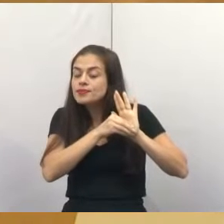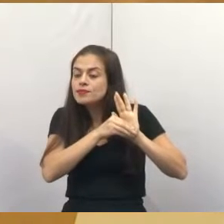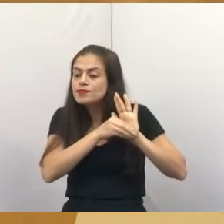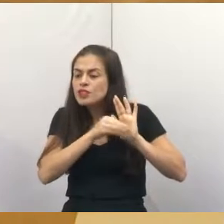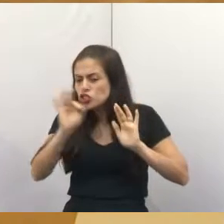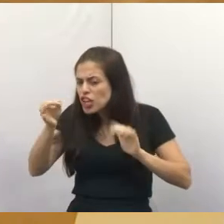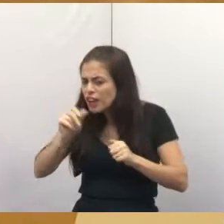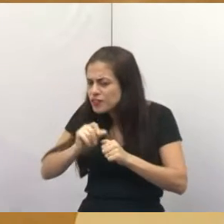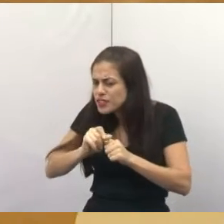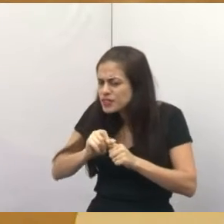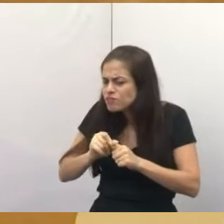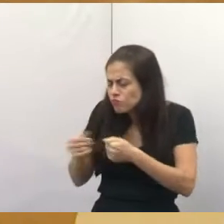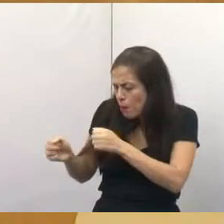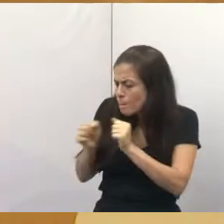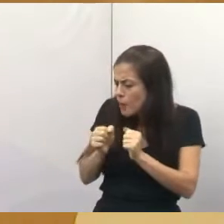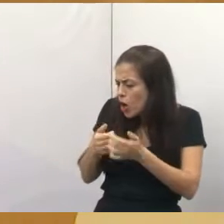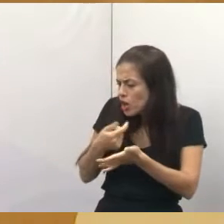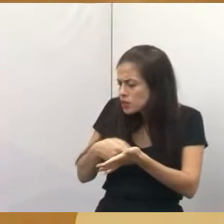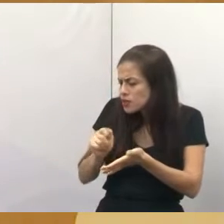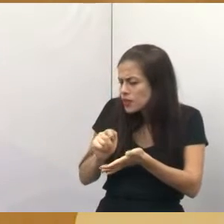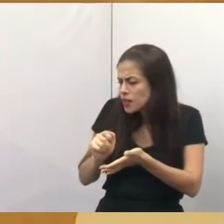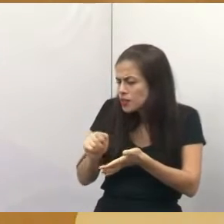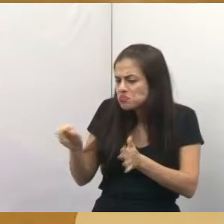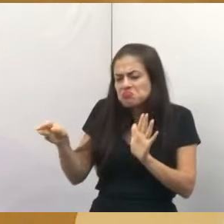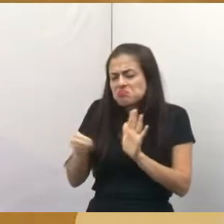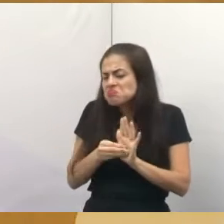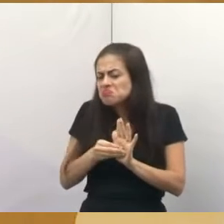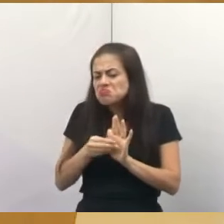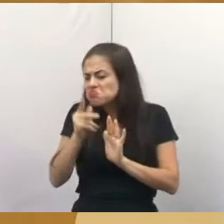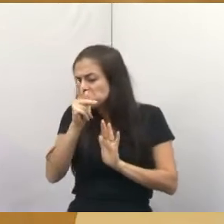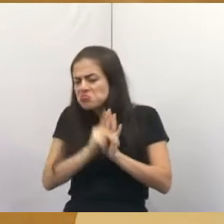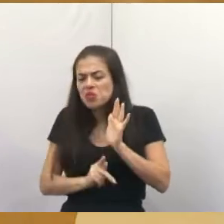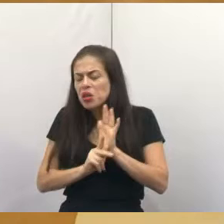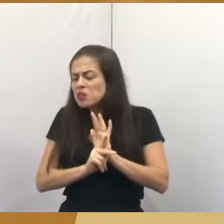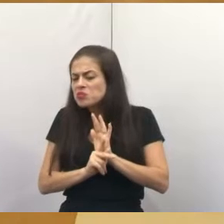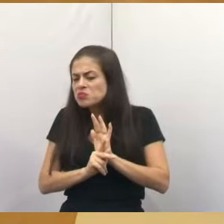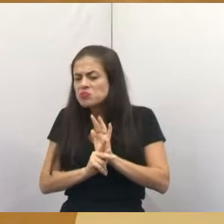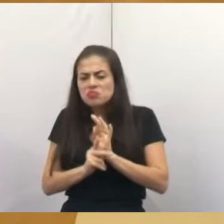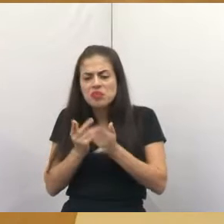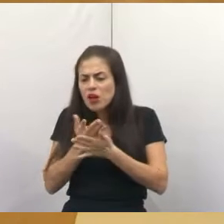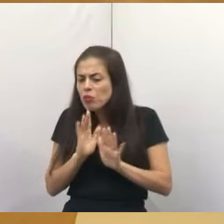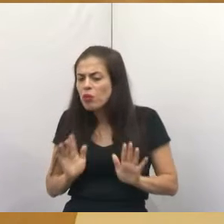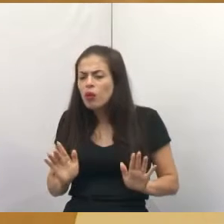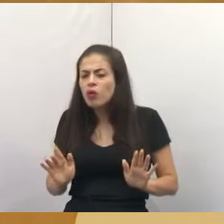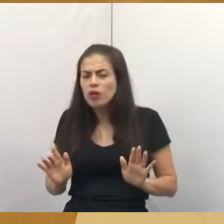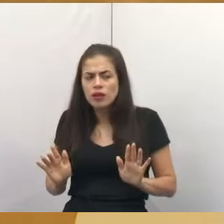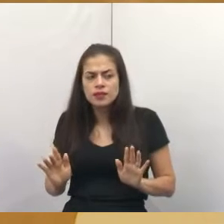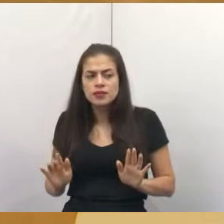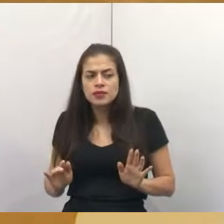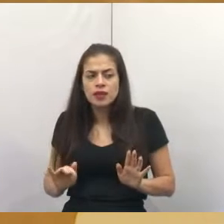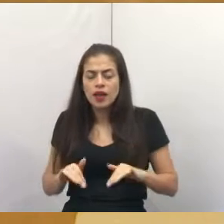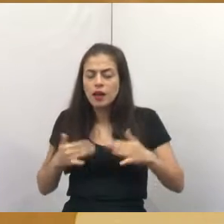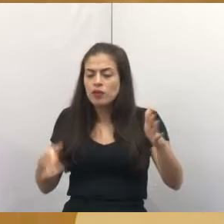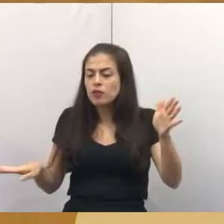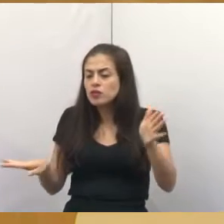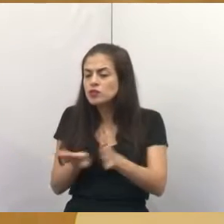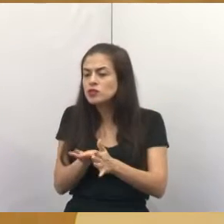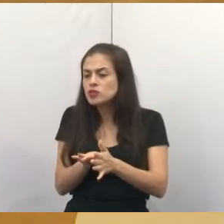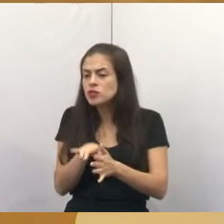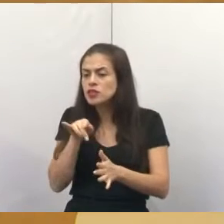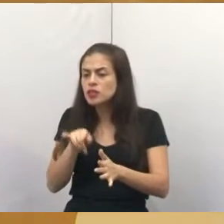assinar essa emenda? Coloca no projeto. Aí quando chega aqui na segunda-feira, na